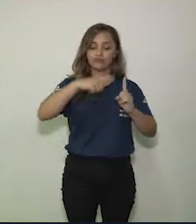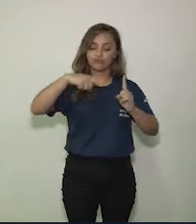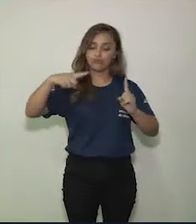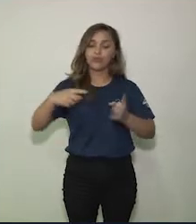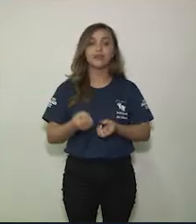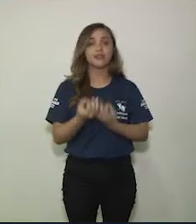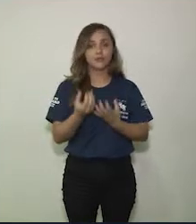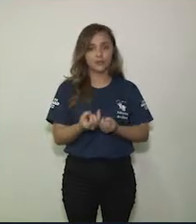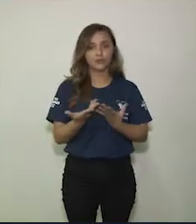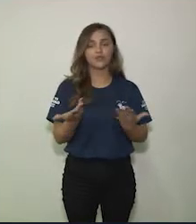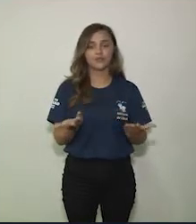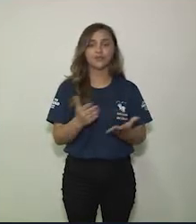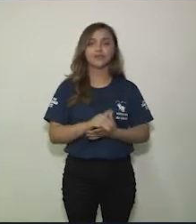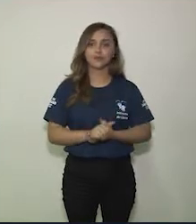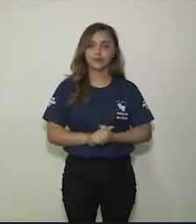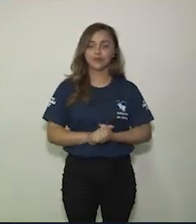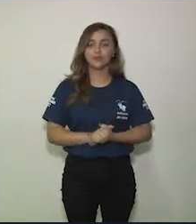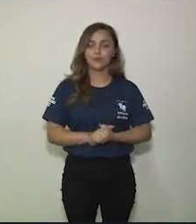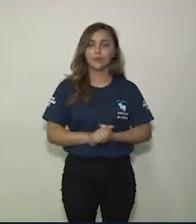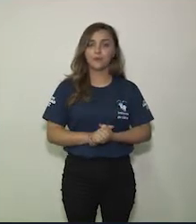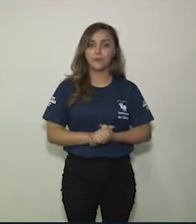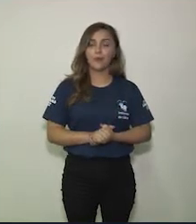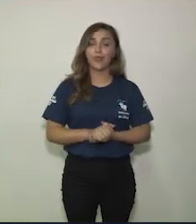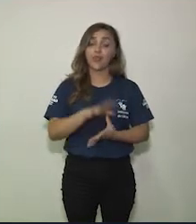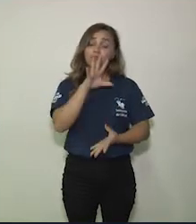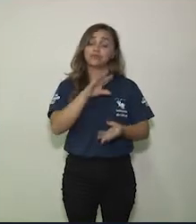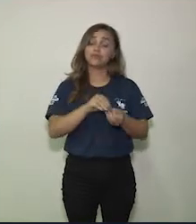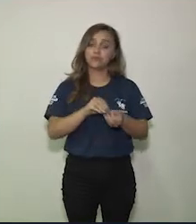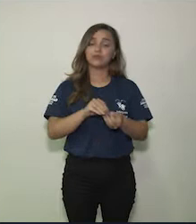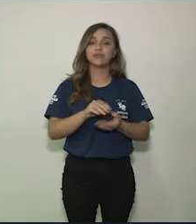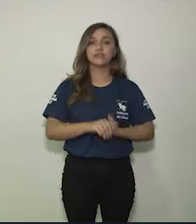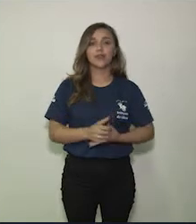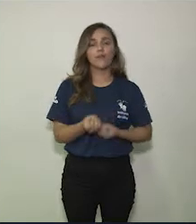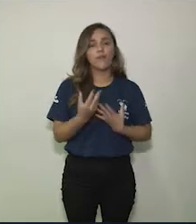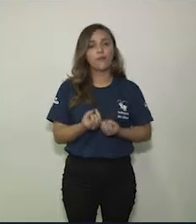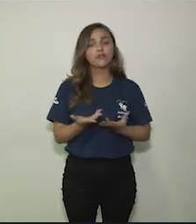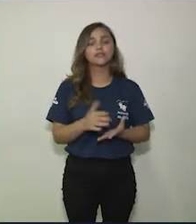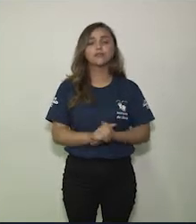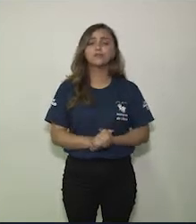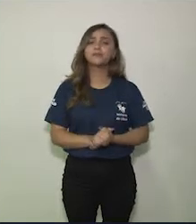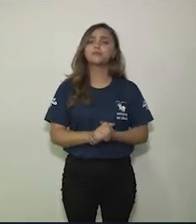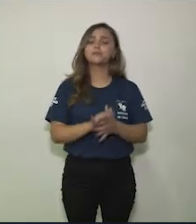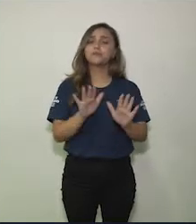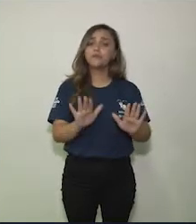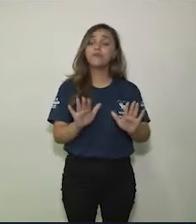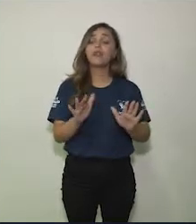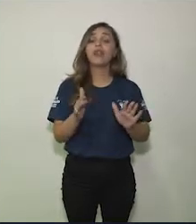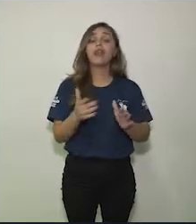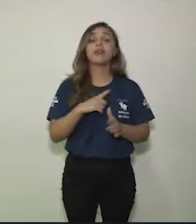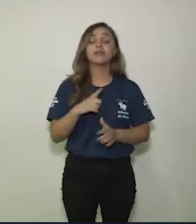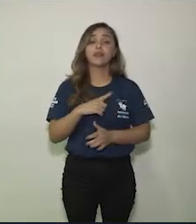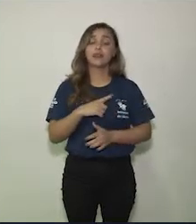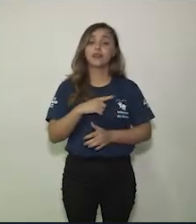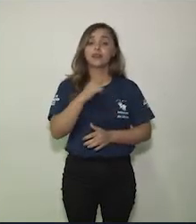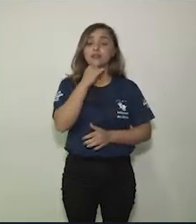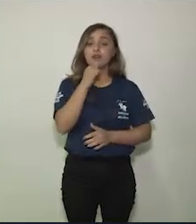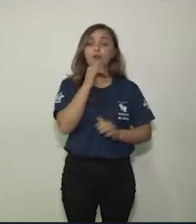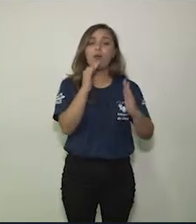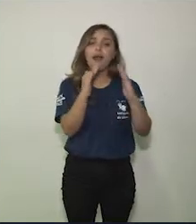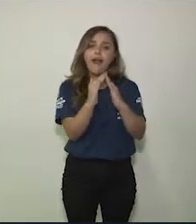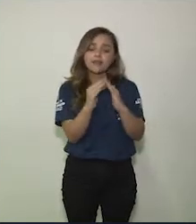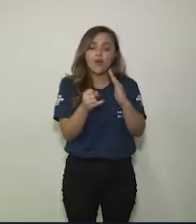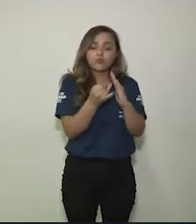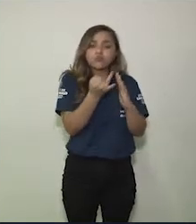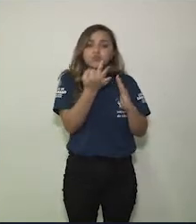reais para fazer um dado mais conclusivo. Em relação a morar 2 a 3, 1 a 2 pessoas, 3